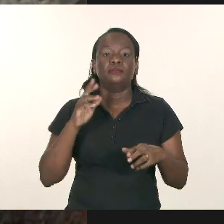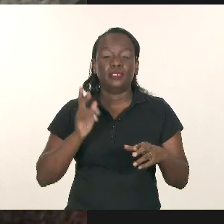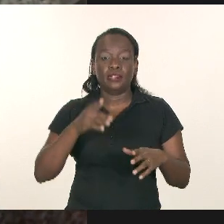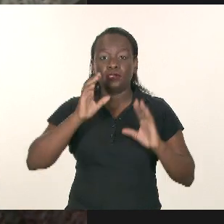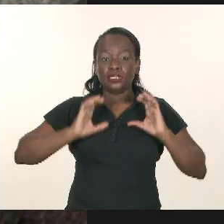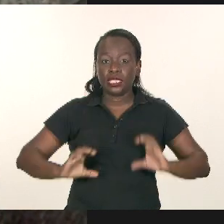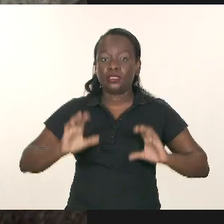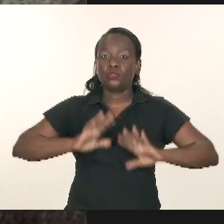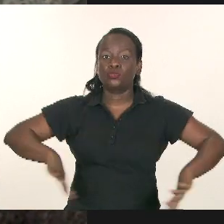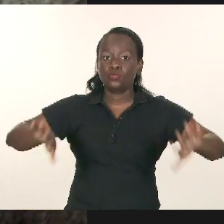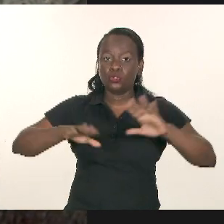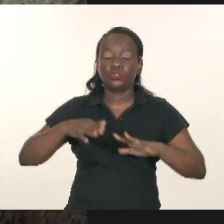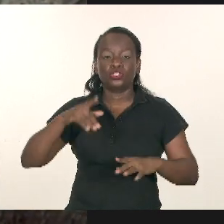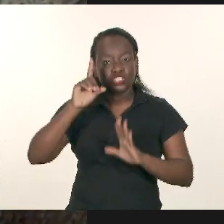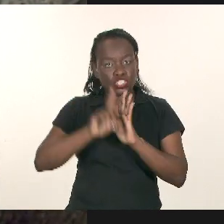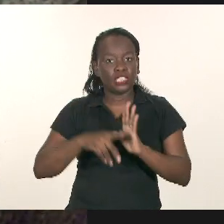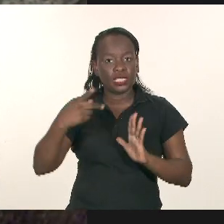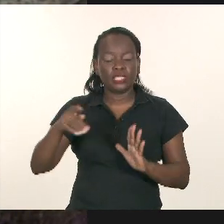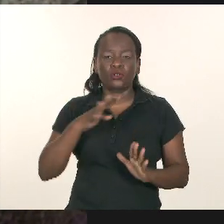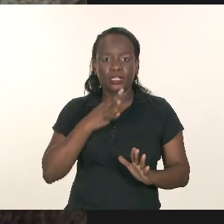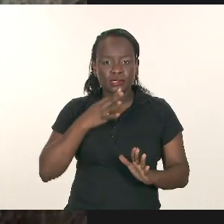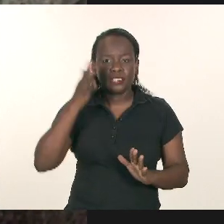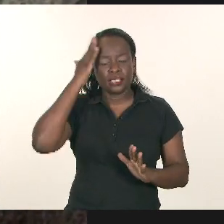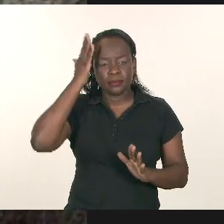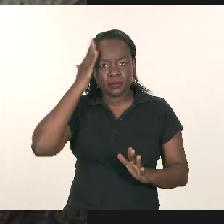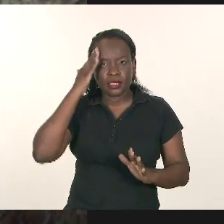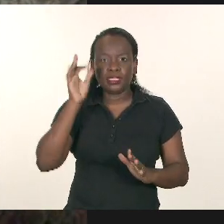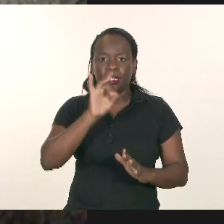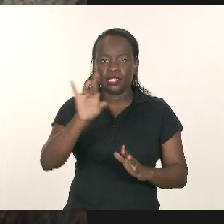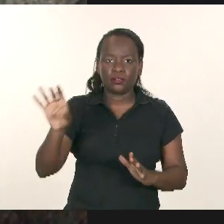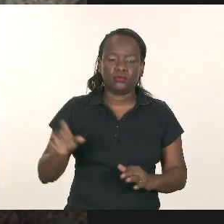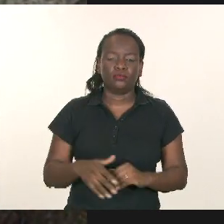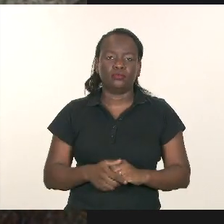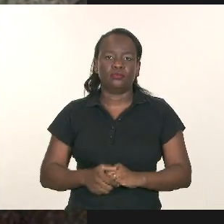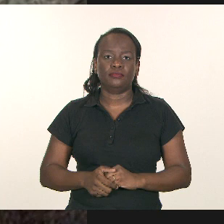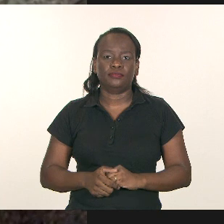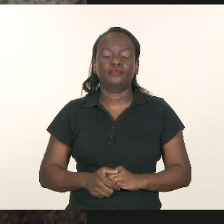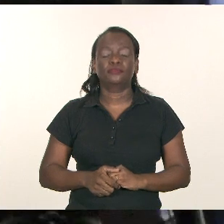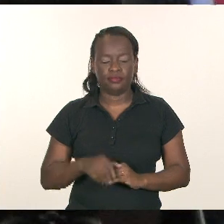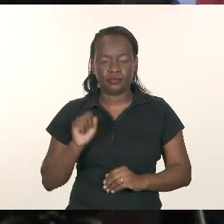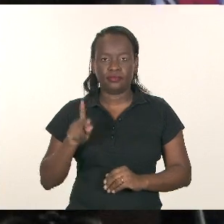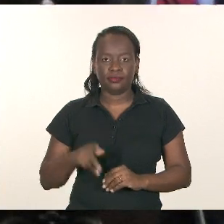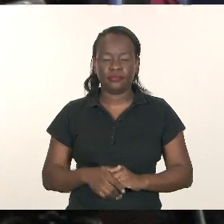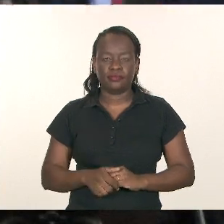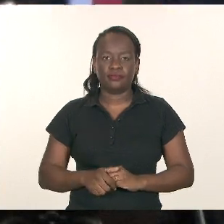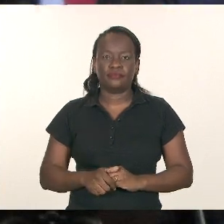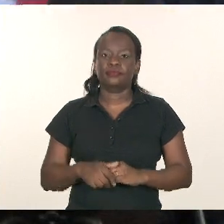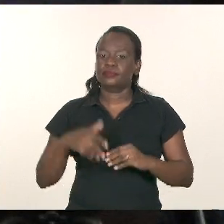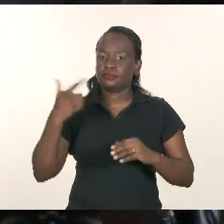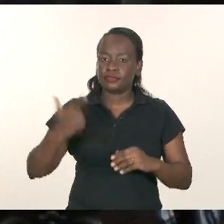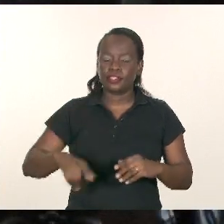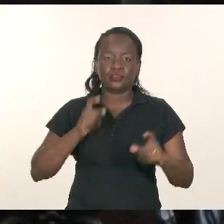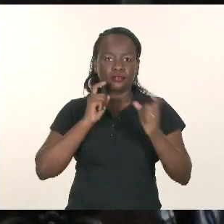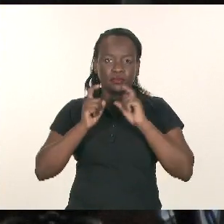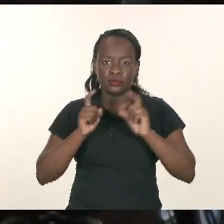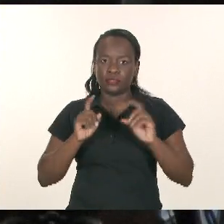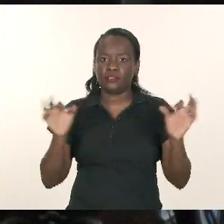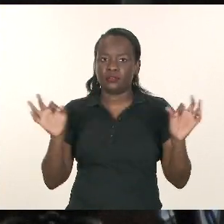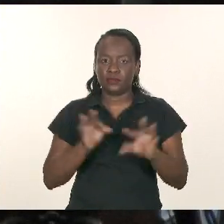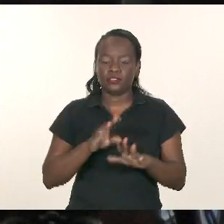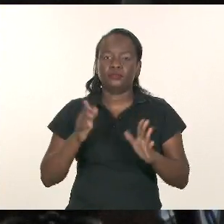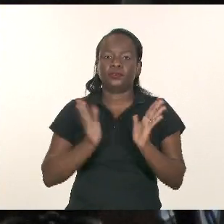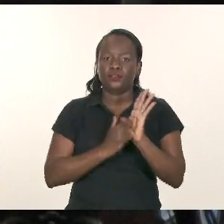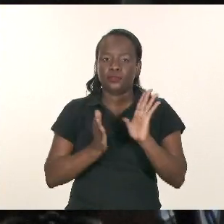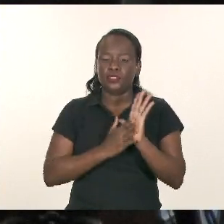cidadão o seu direito de conhecer e transparência a cada um. Obrigado, presidente. Ok. Não havendo quem queira discutir, encerrada a discussão, a